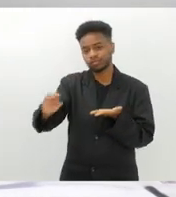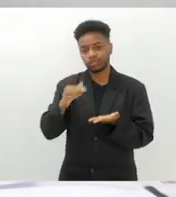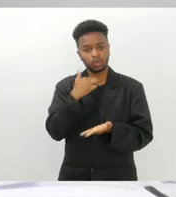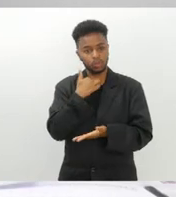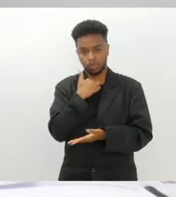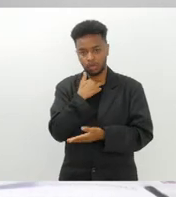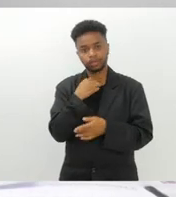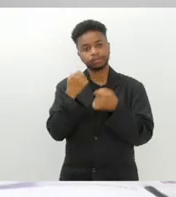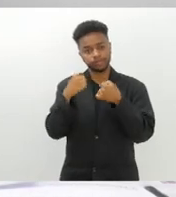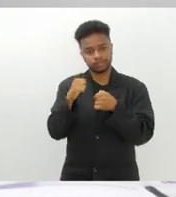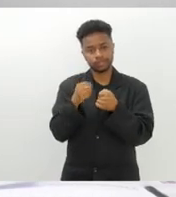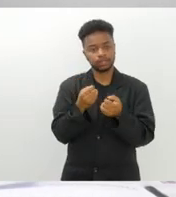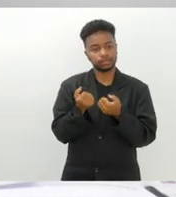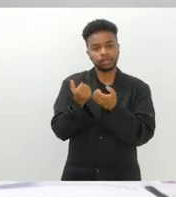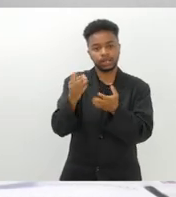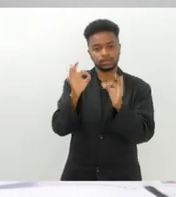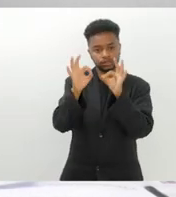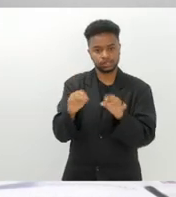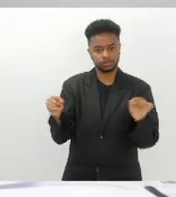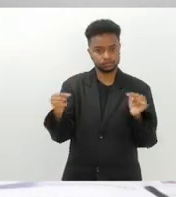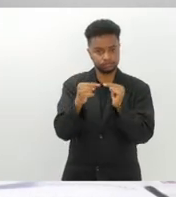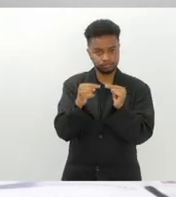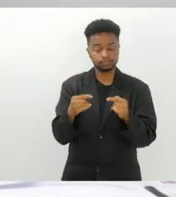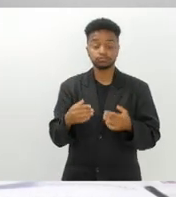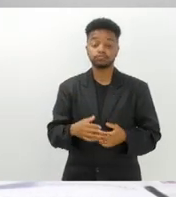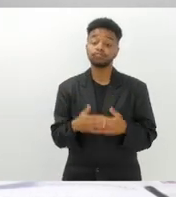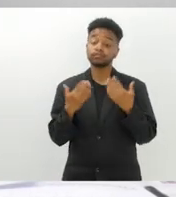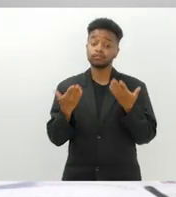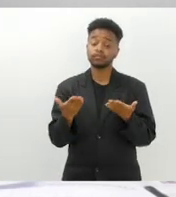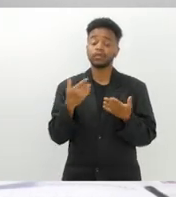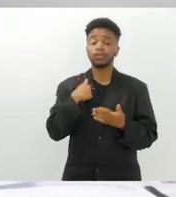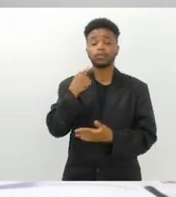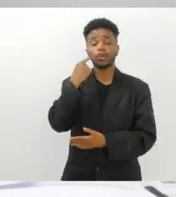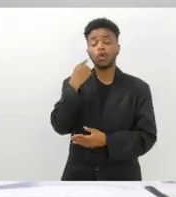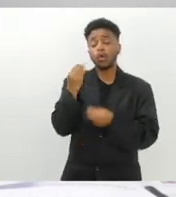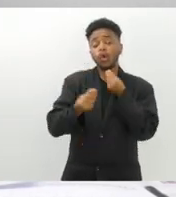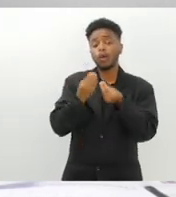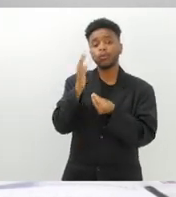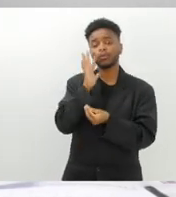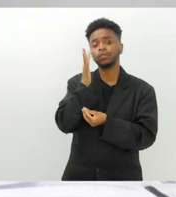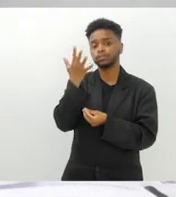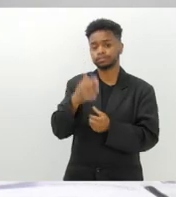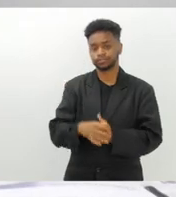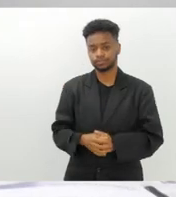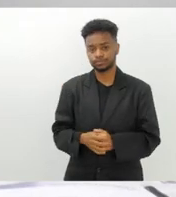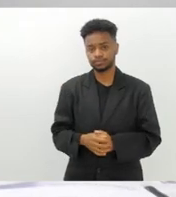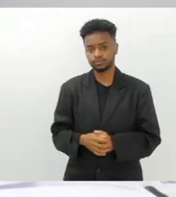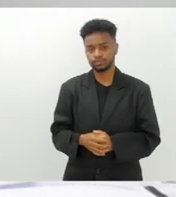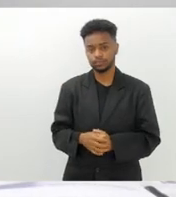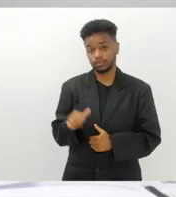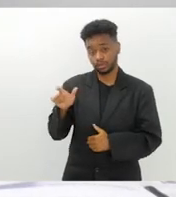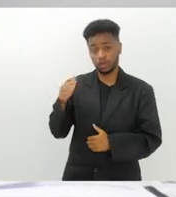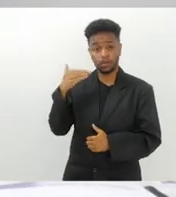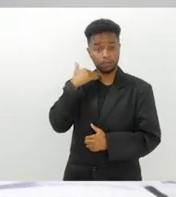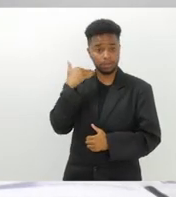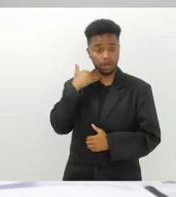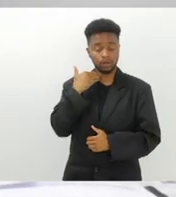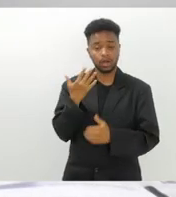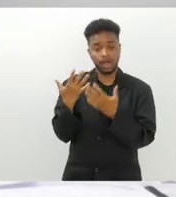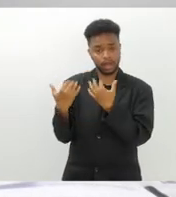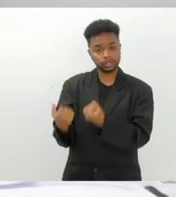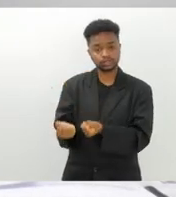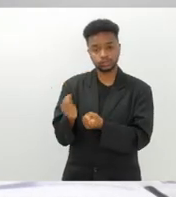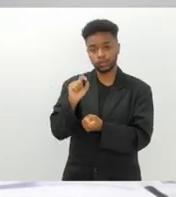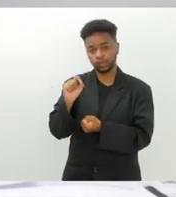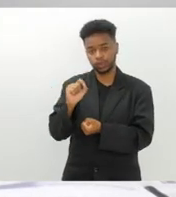que alcançar o objetivo. Aí, como a gente resolveu esse impasse? O BNDES acabou aceitando que